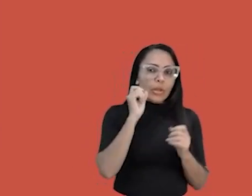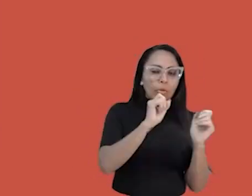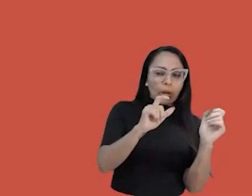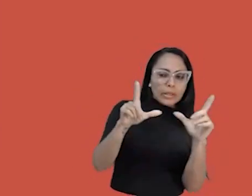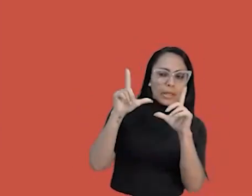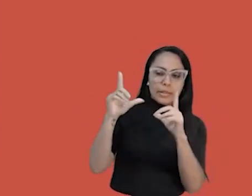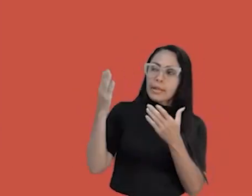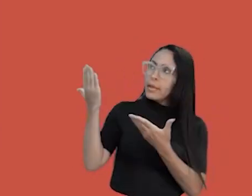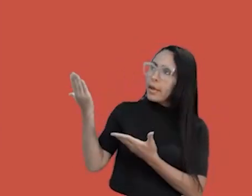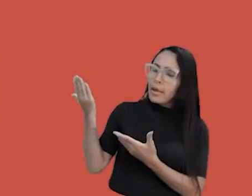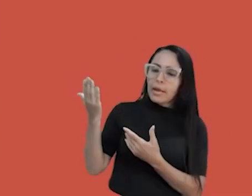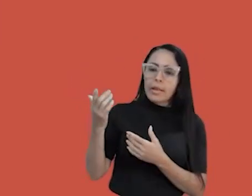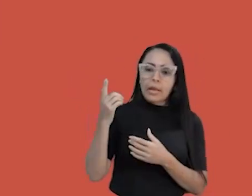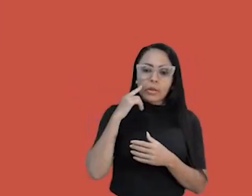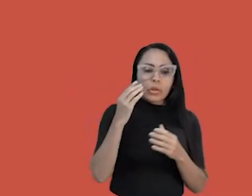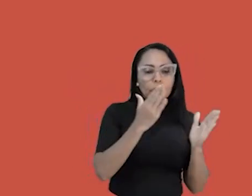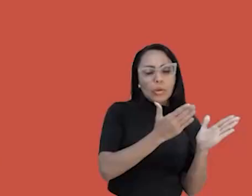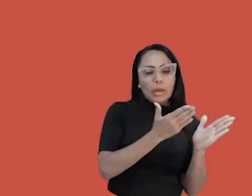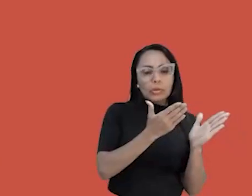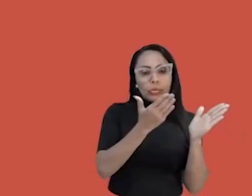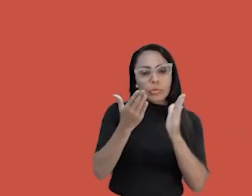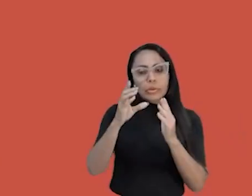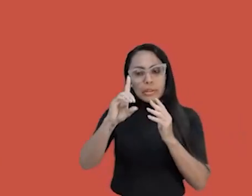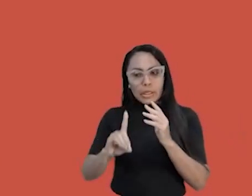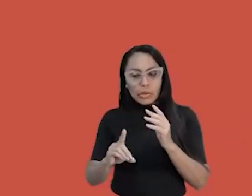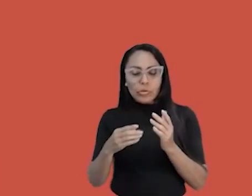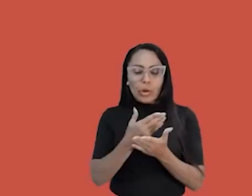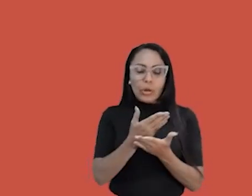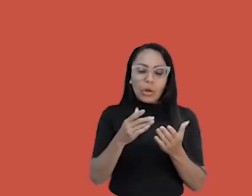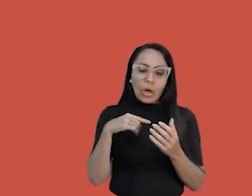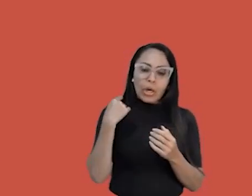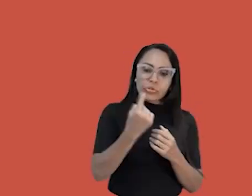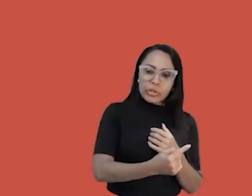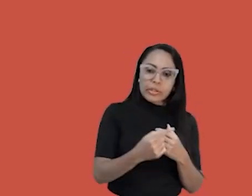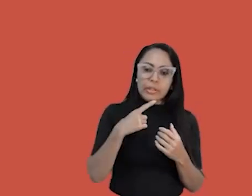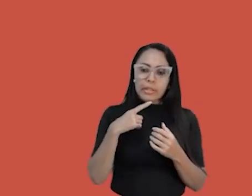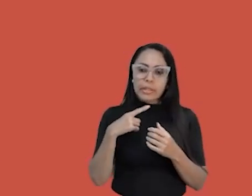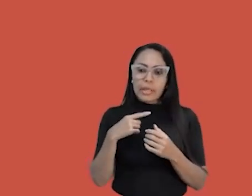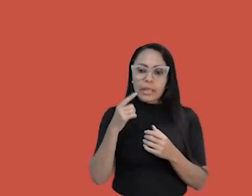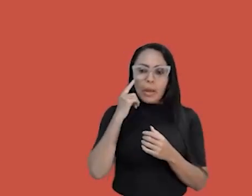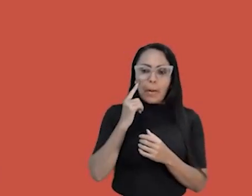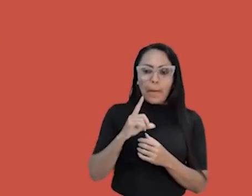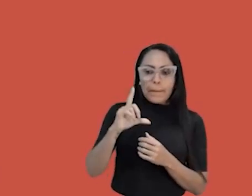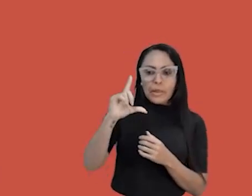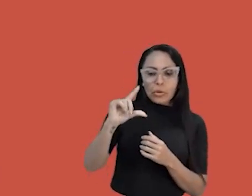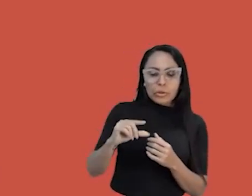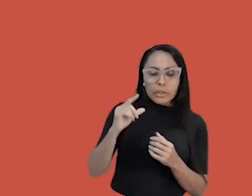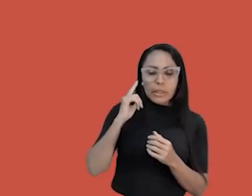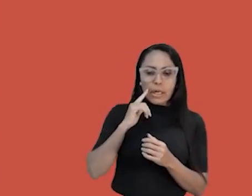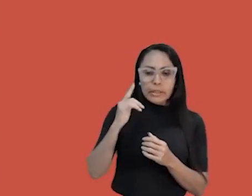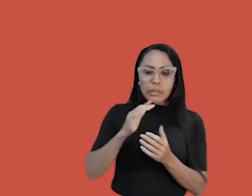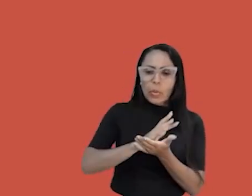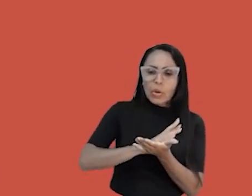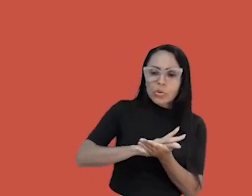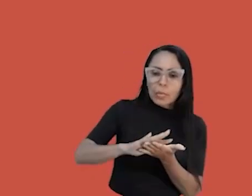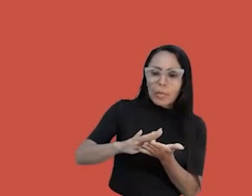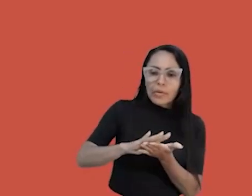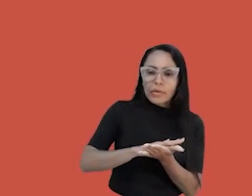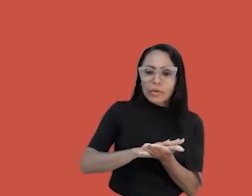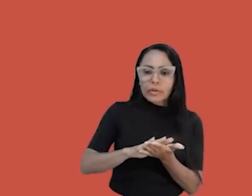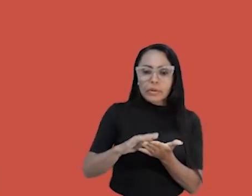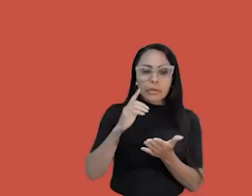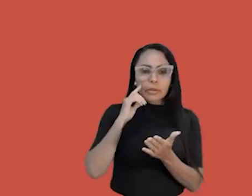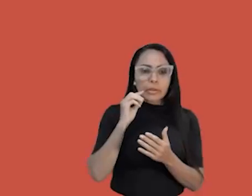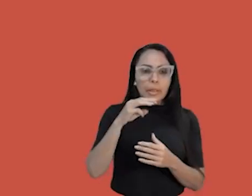né? Do lado direito de vocês, né? A gente tem a menor unidade de uma superfície, que é o que a gente chama de